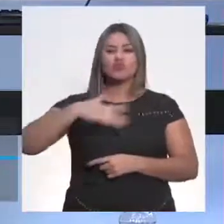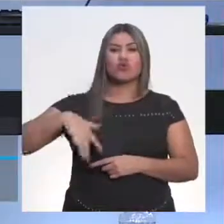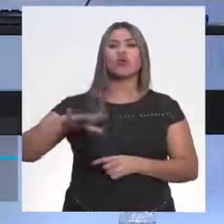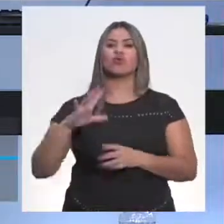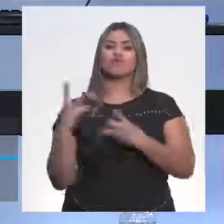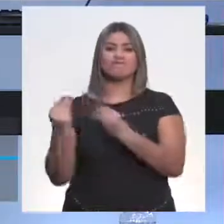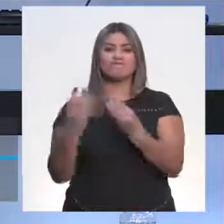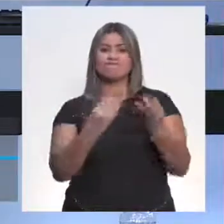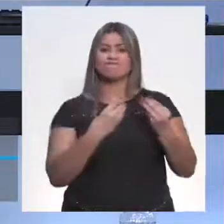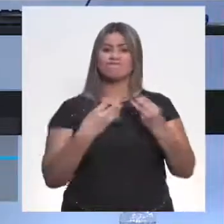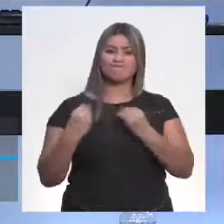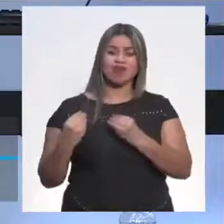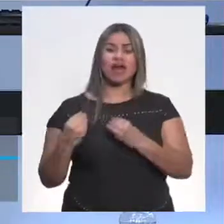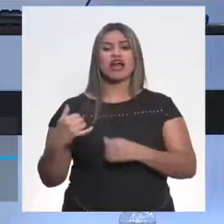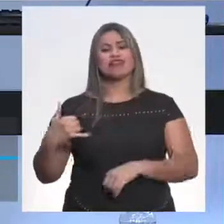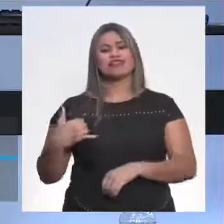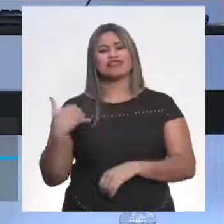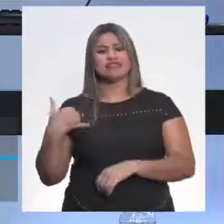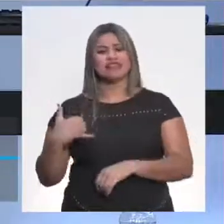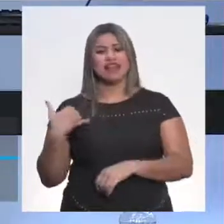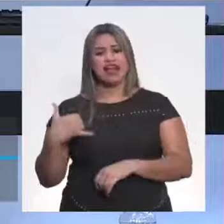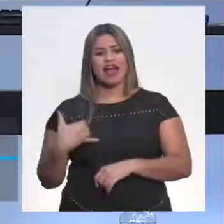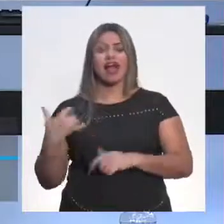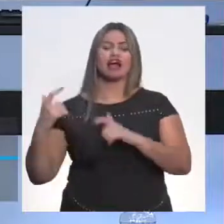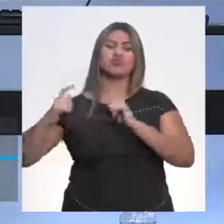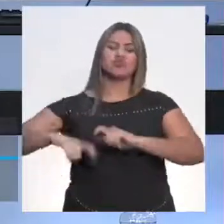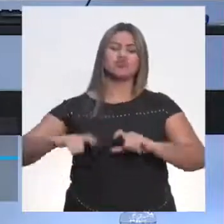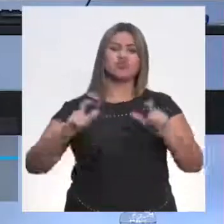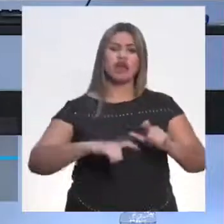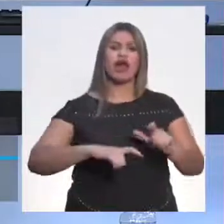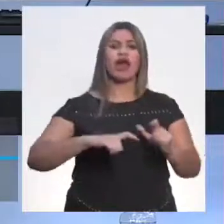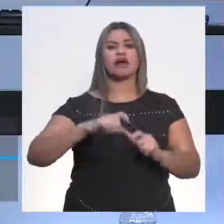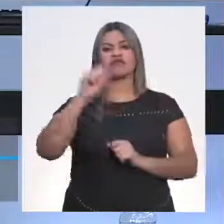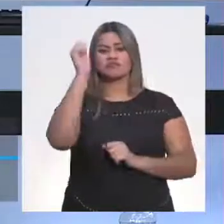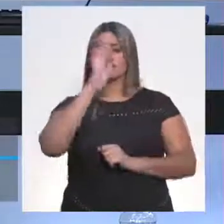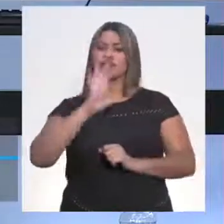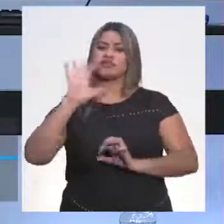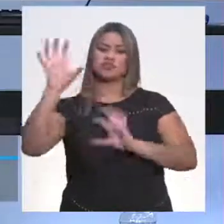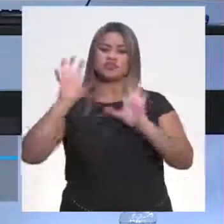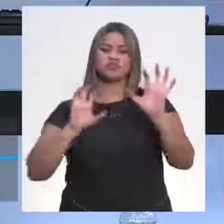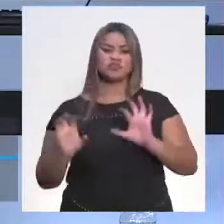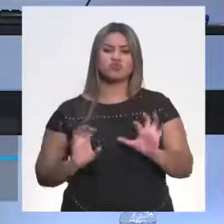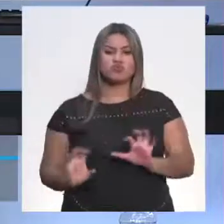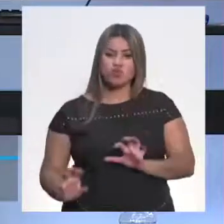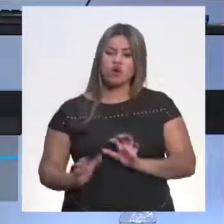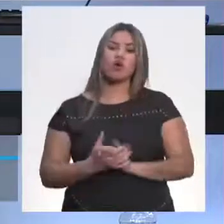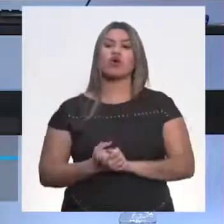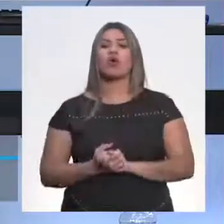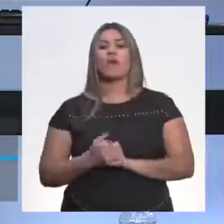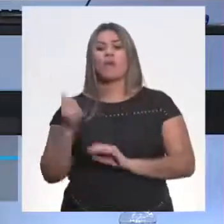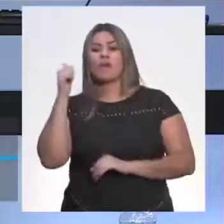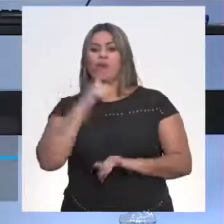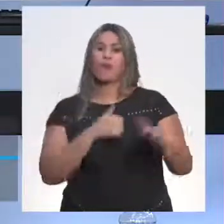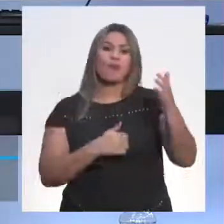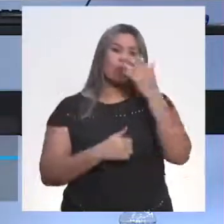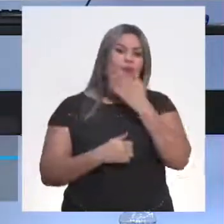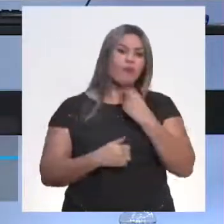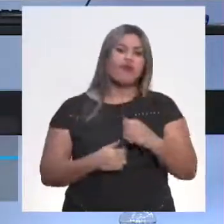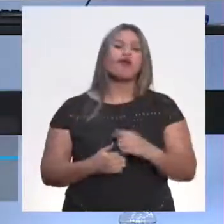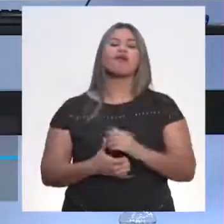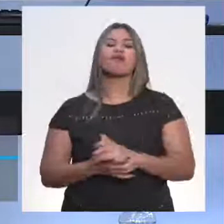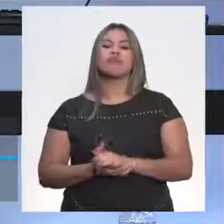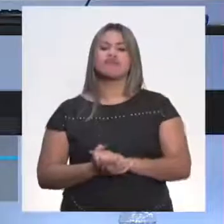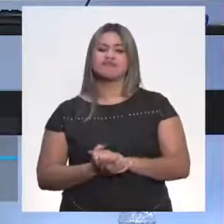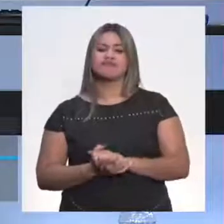idade os lugares que nós moramos as regiões do Brasil o nosso a questão do sexo masculino sexo